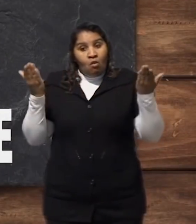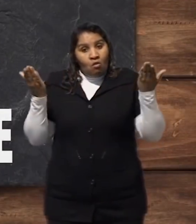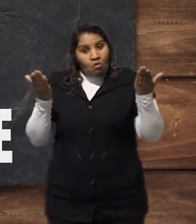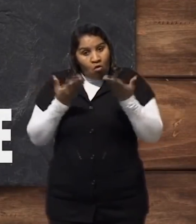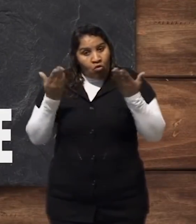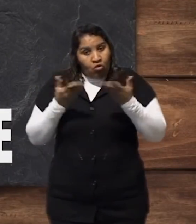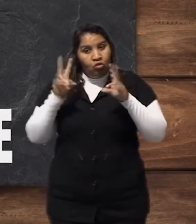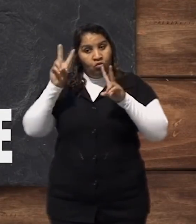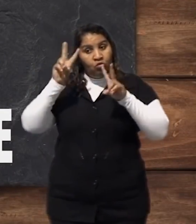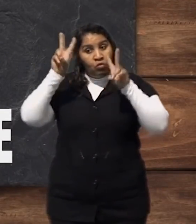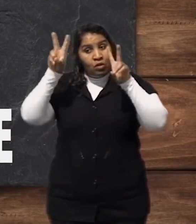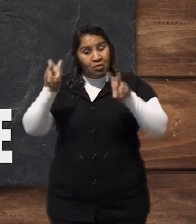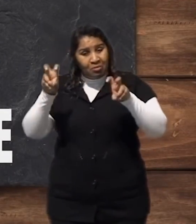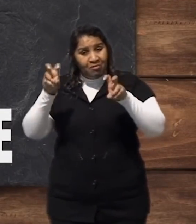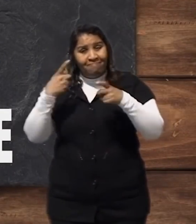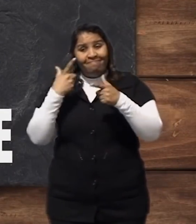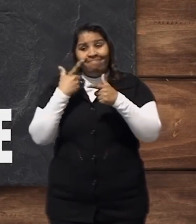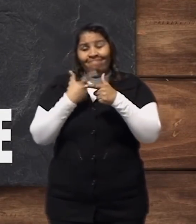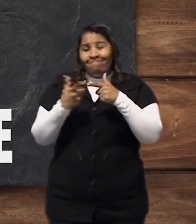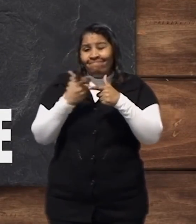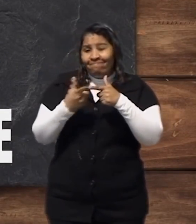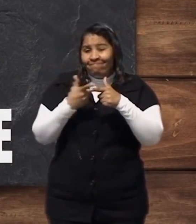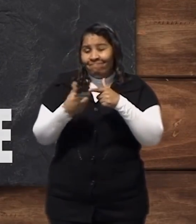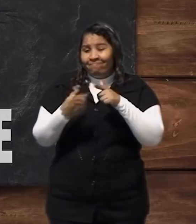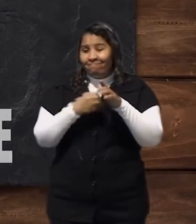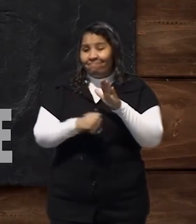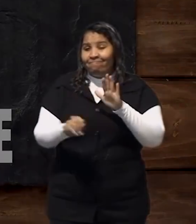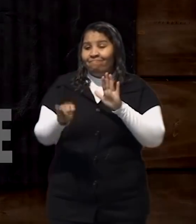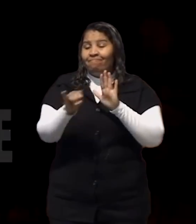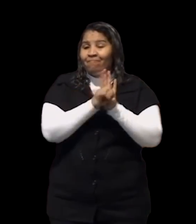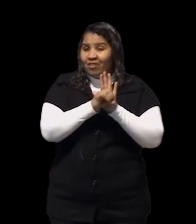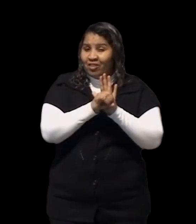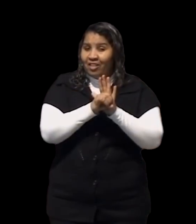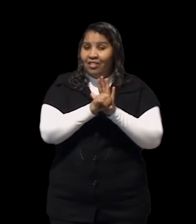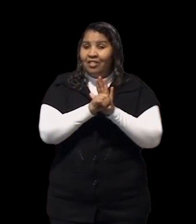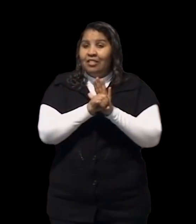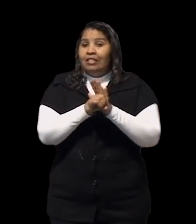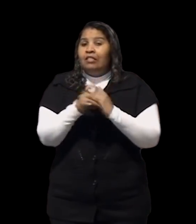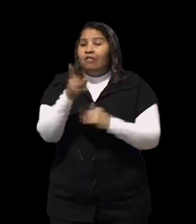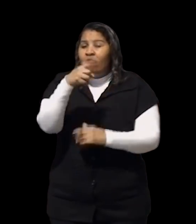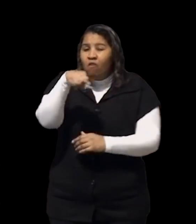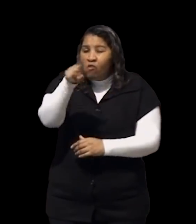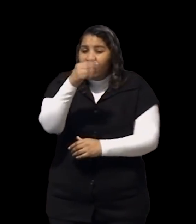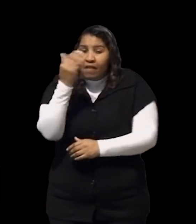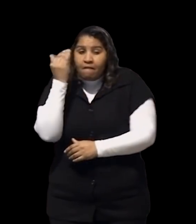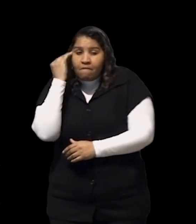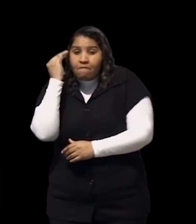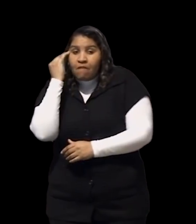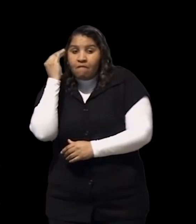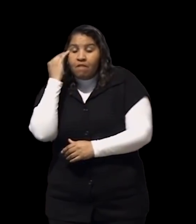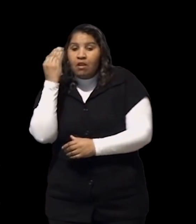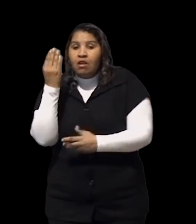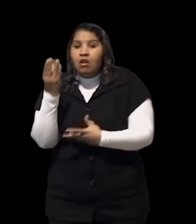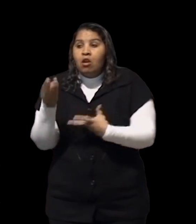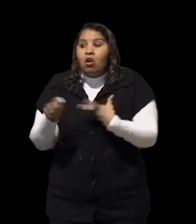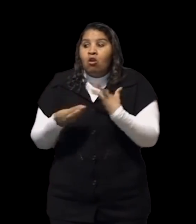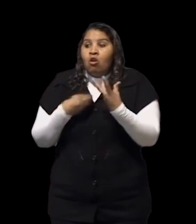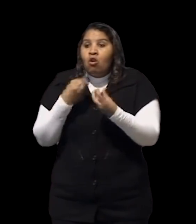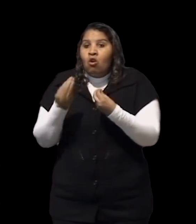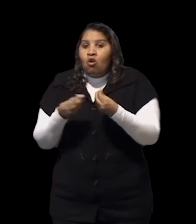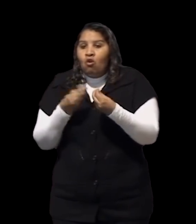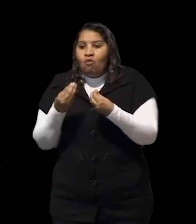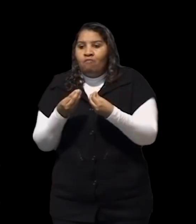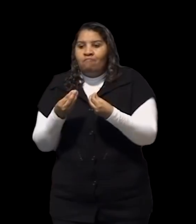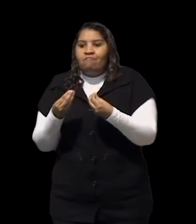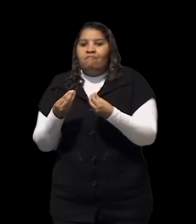e entender como isso pode afetar e pode eliminar as promessas que Deus tem